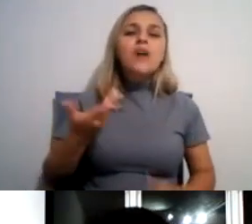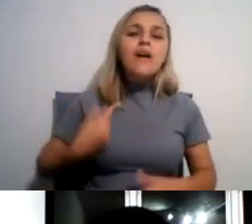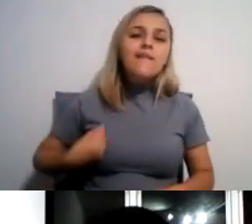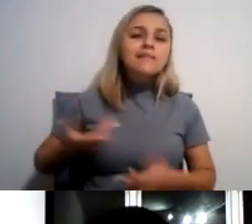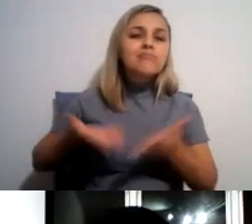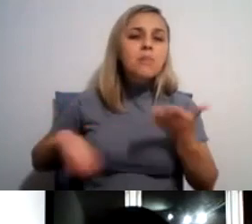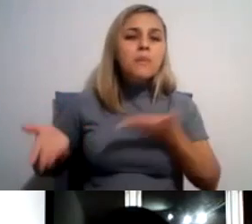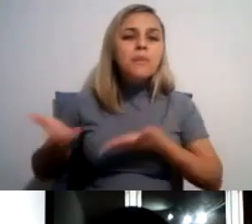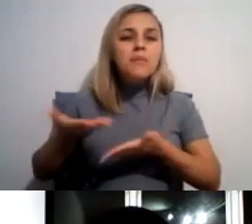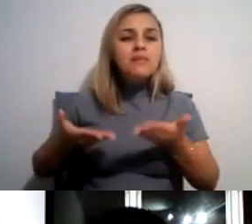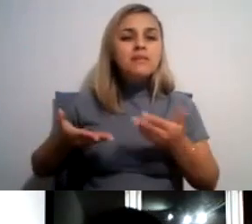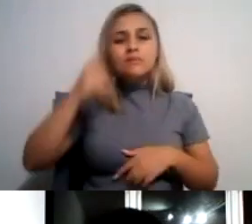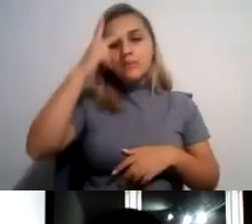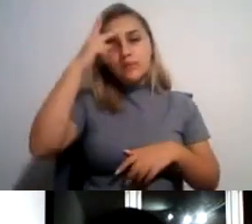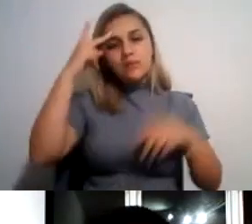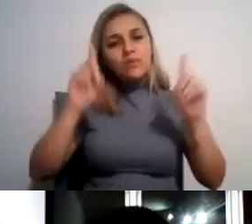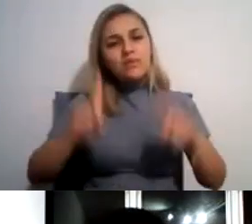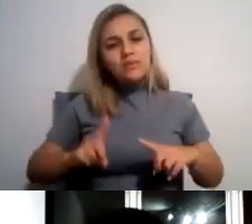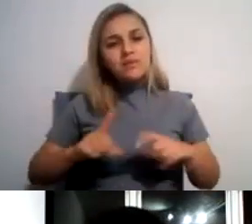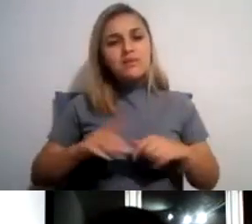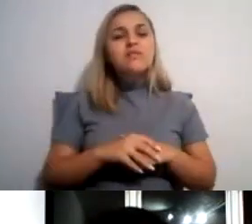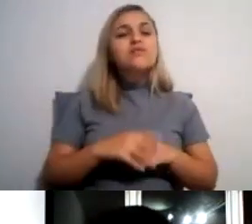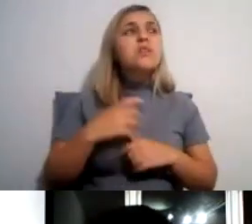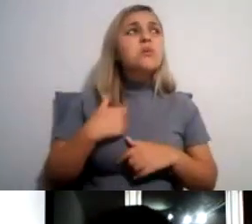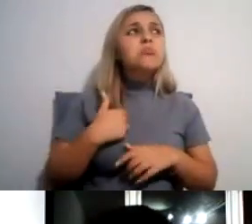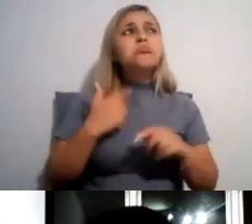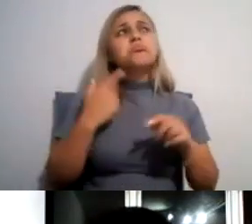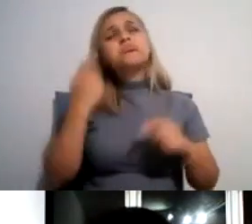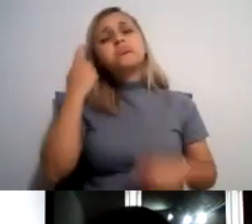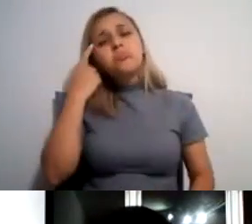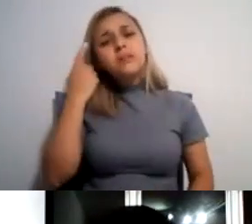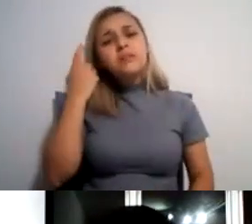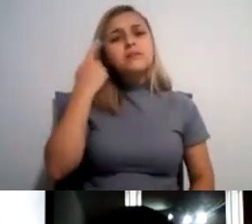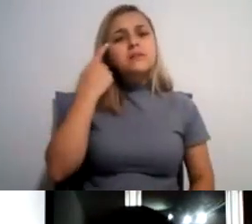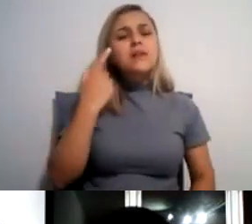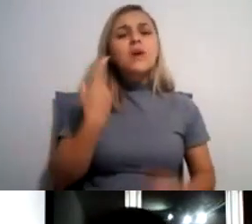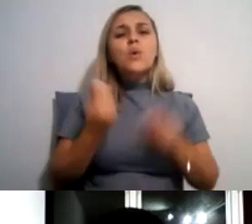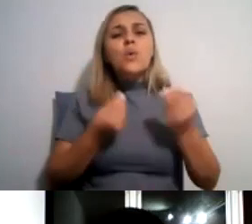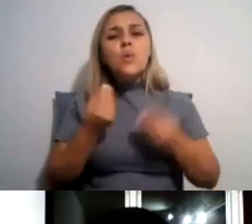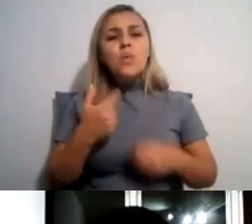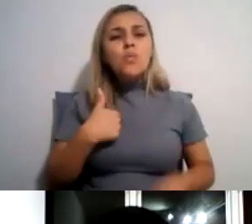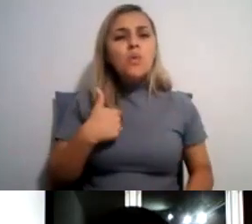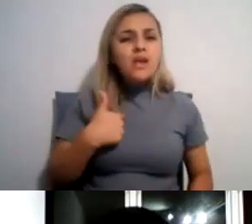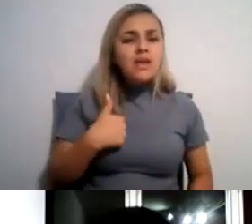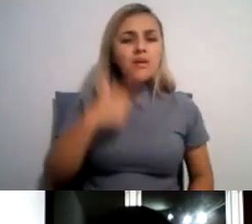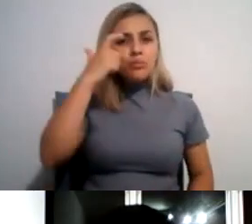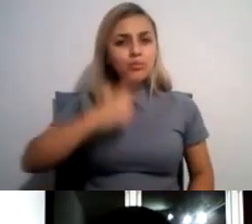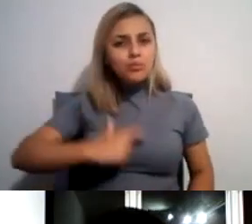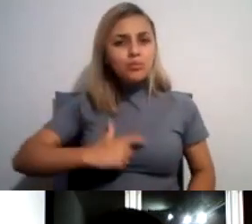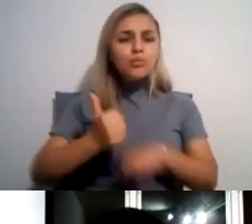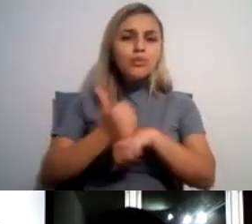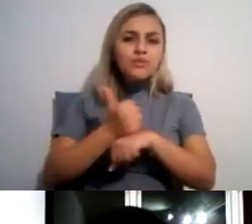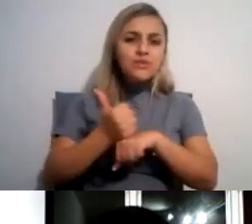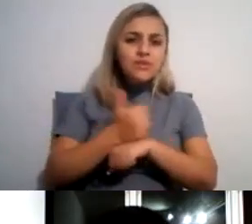questionar um pouco como que eu, como profissional da saúde em formação, enxergava essa